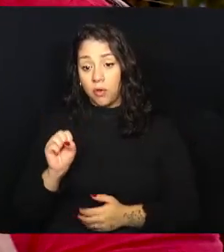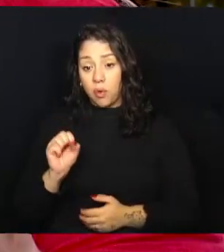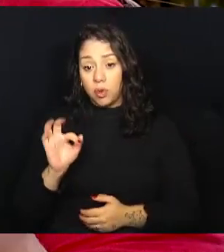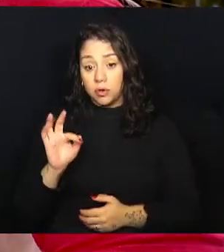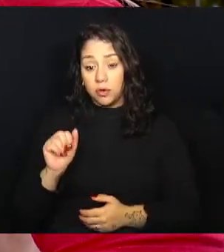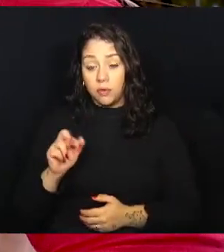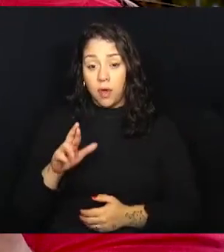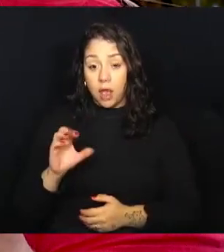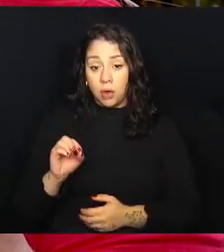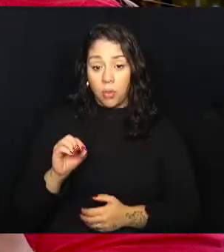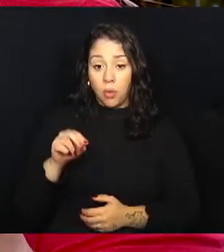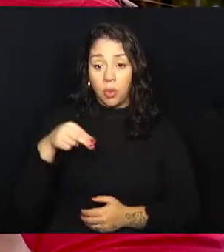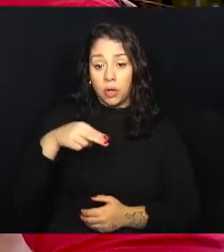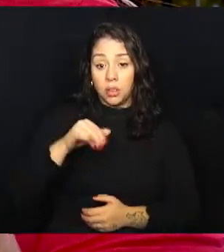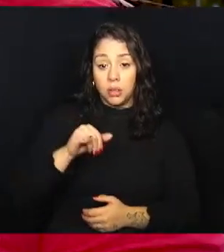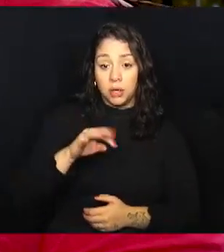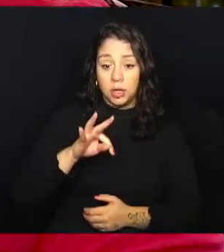fósforo,